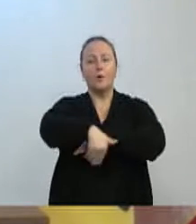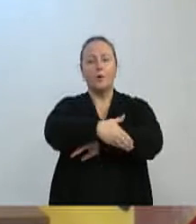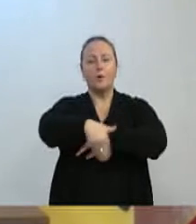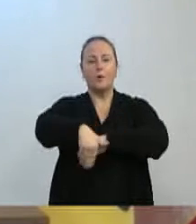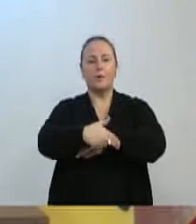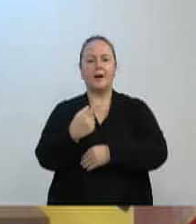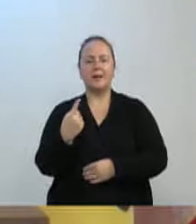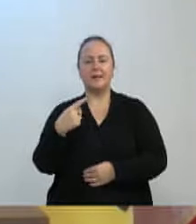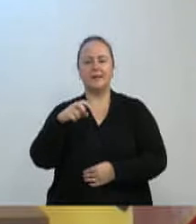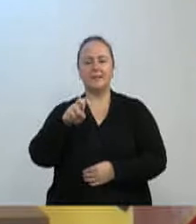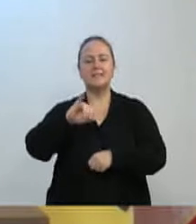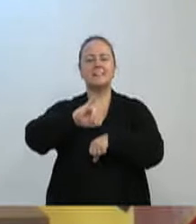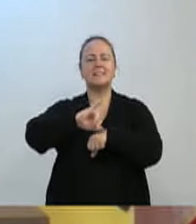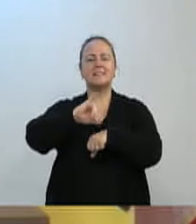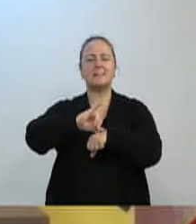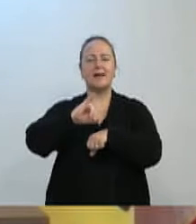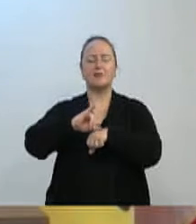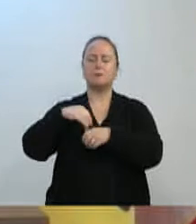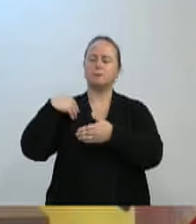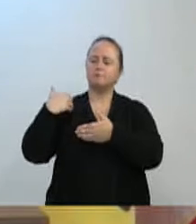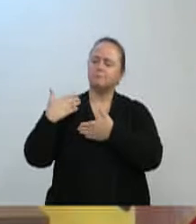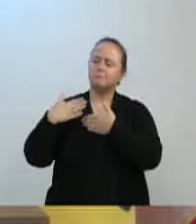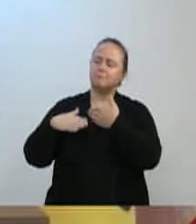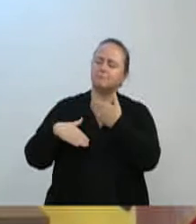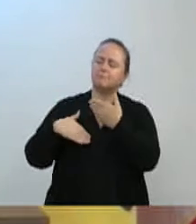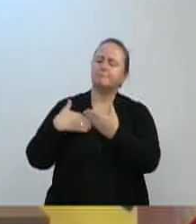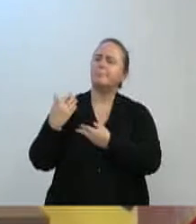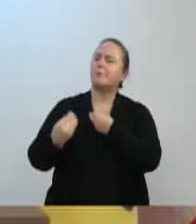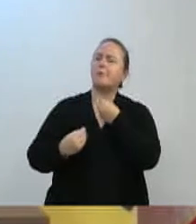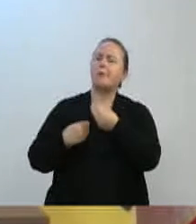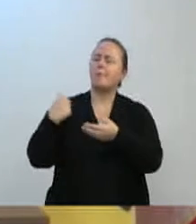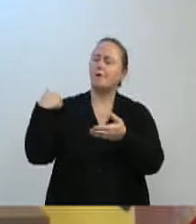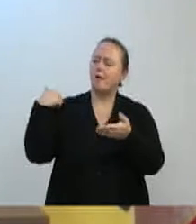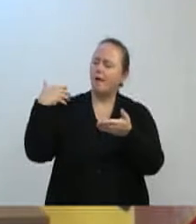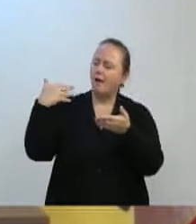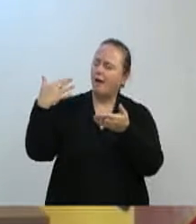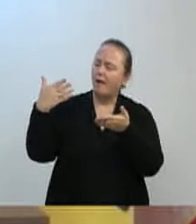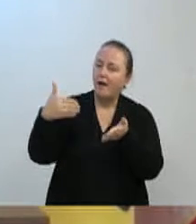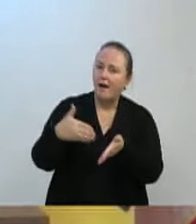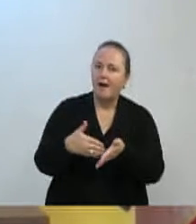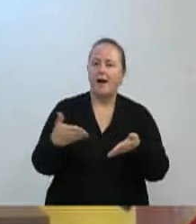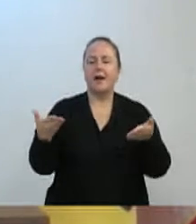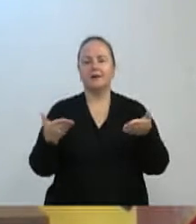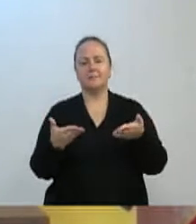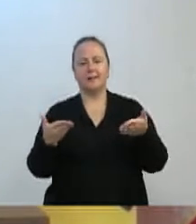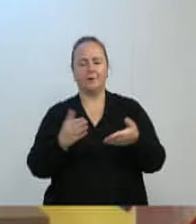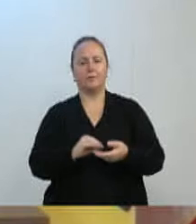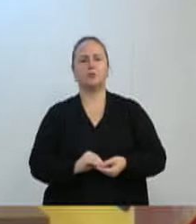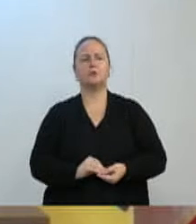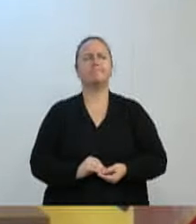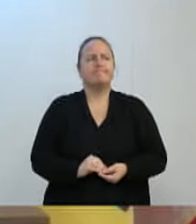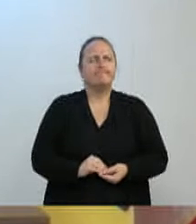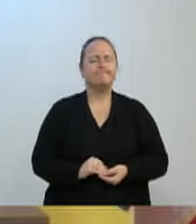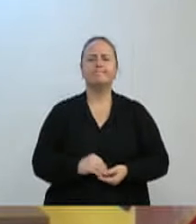do tempo. E, então, por onde começar?